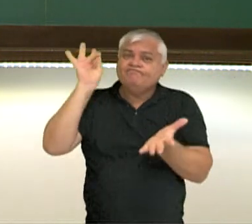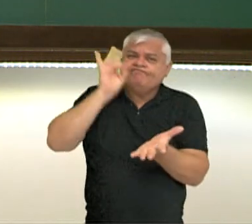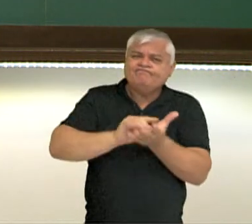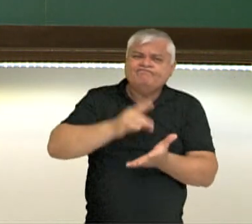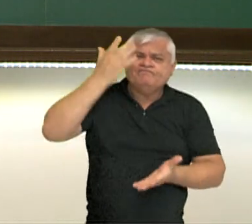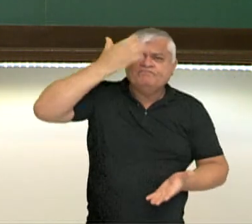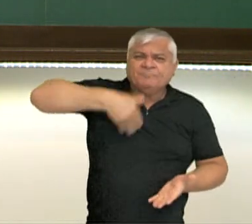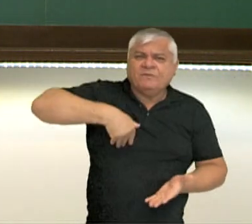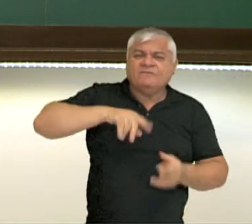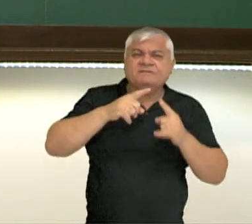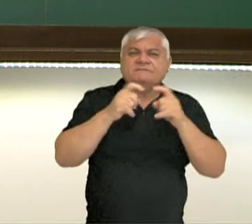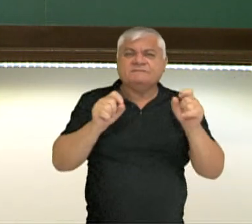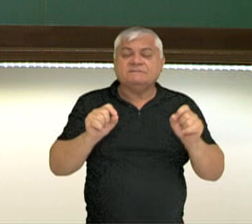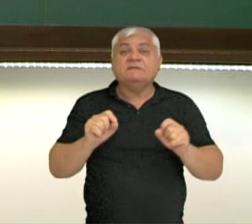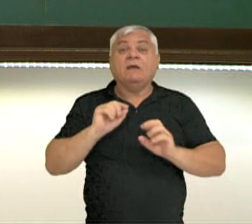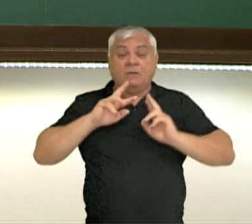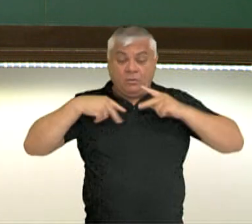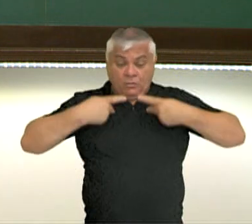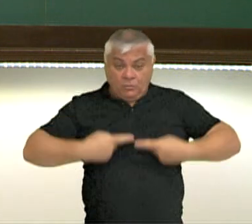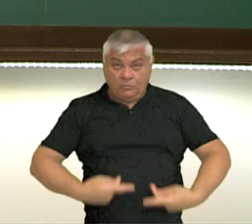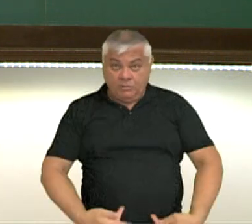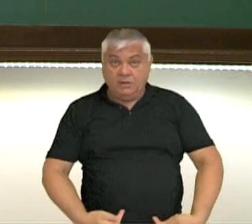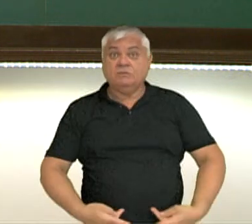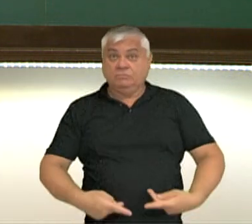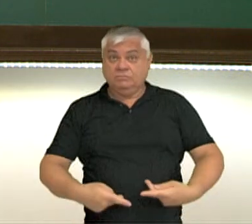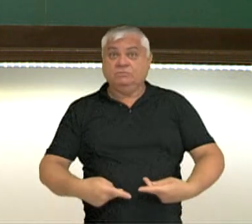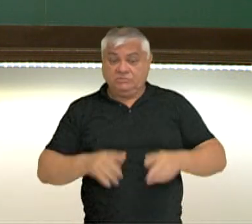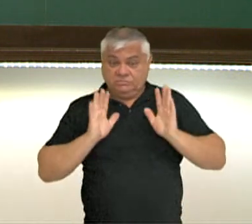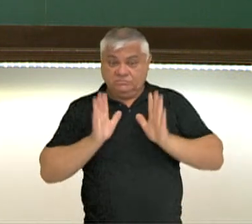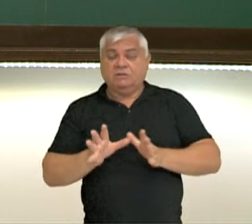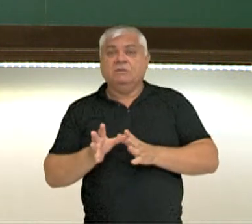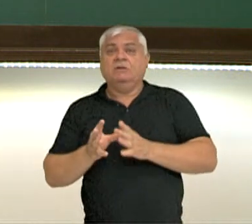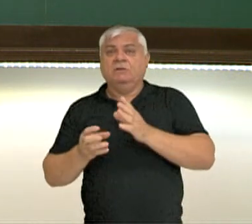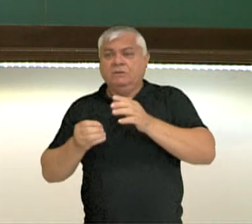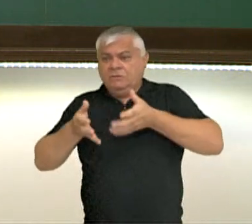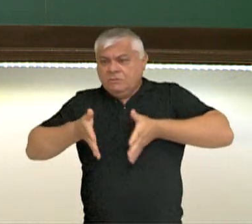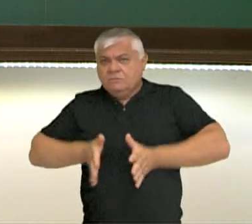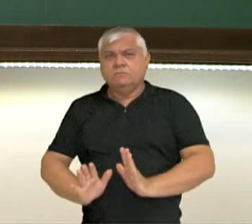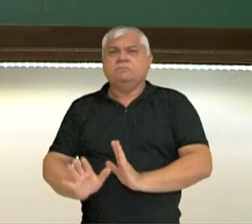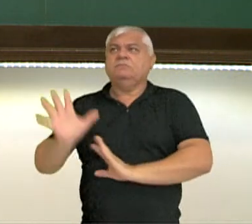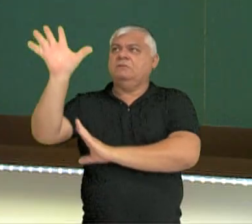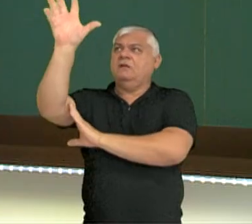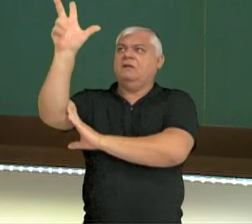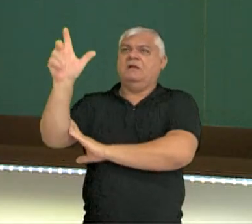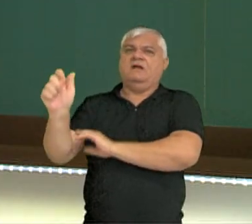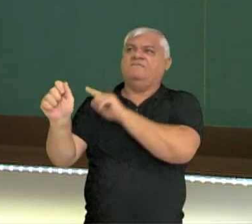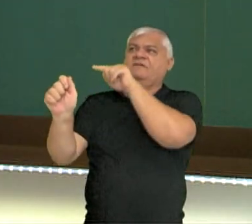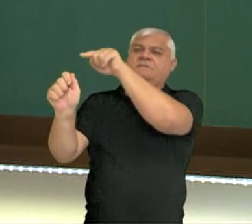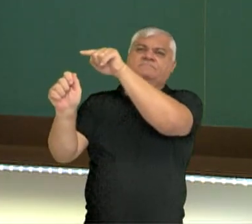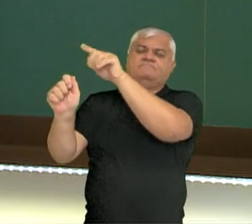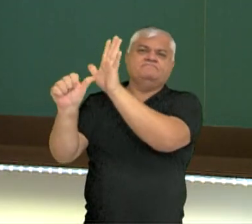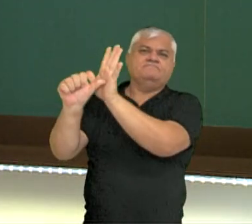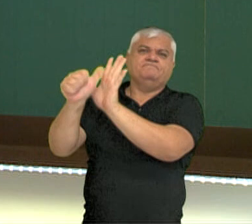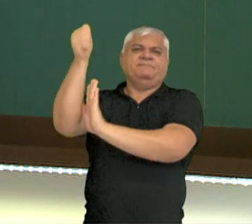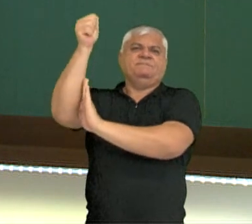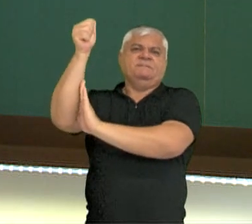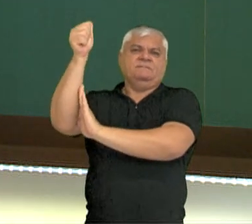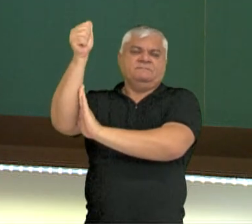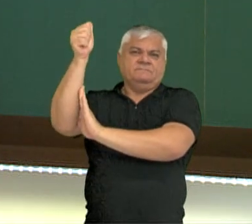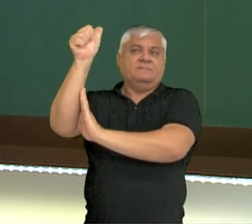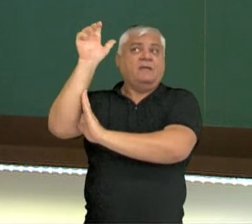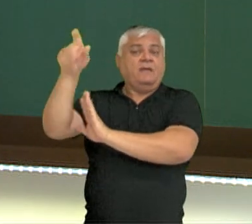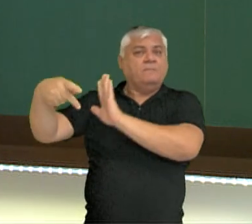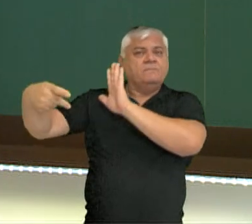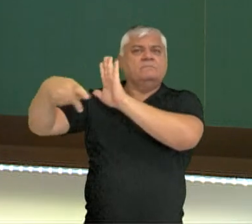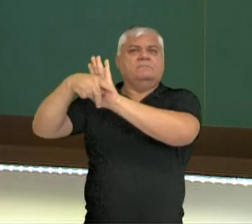ciência, os seres humanos, ou os hominídeos, nasceram na África. A África é o berço da